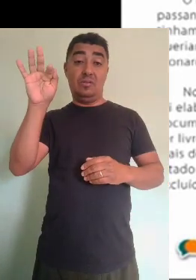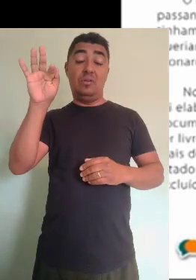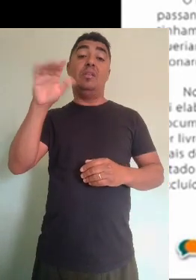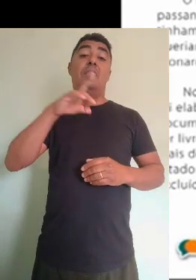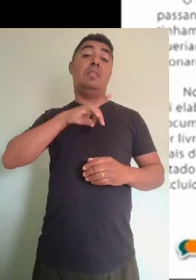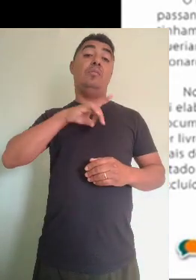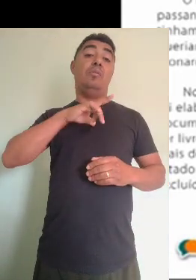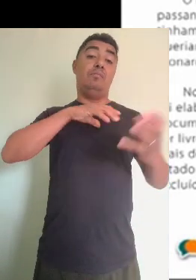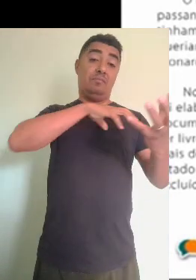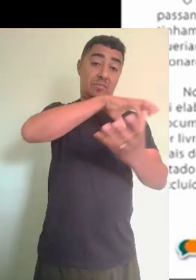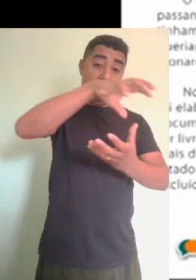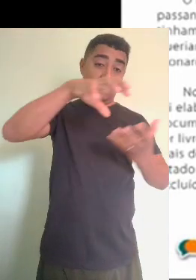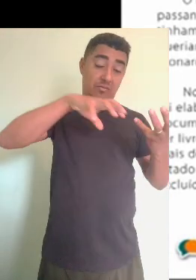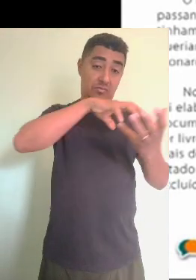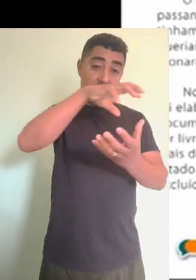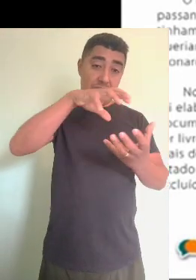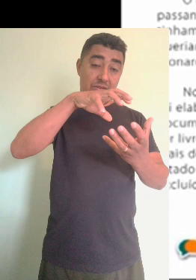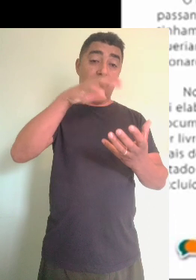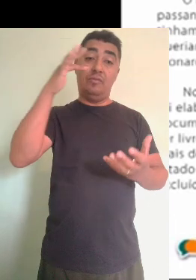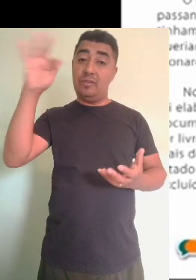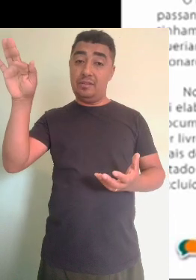uma das causas da Revolução Francesa de